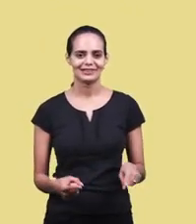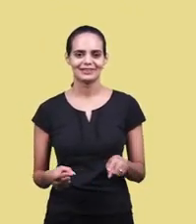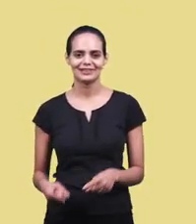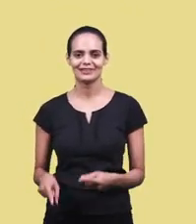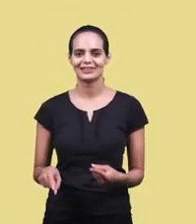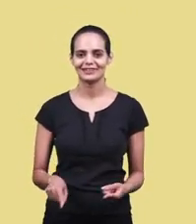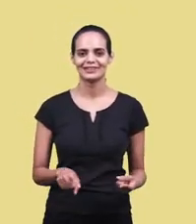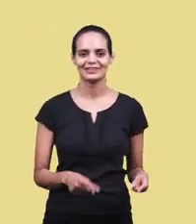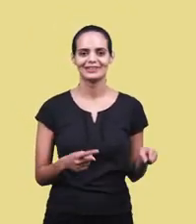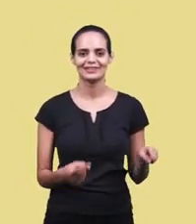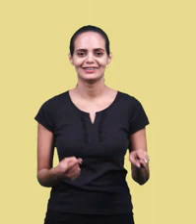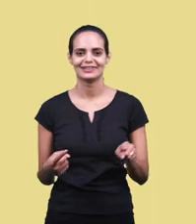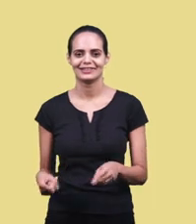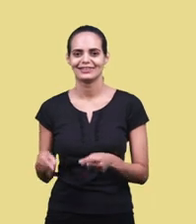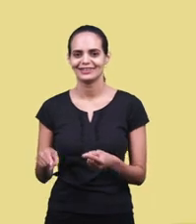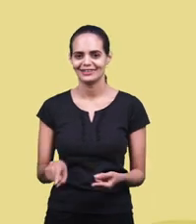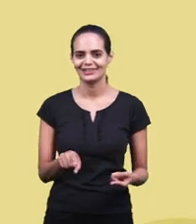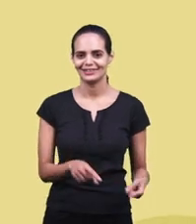Música